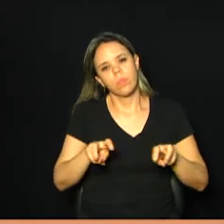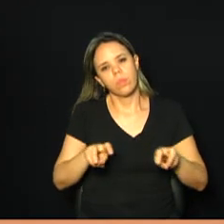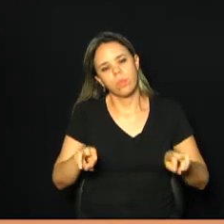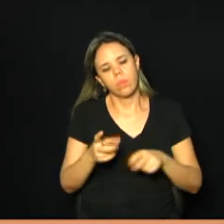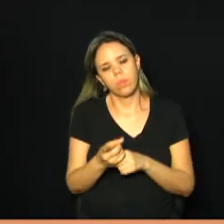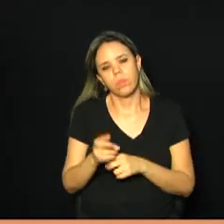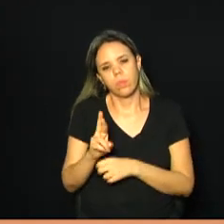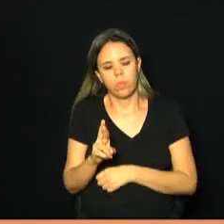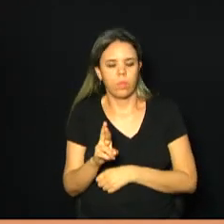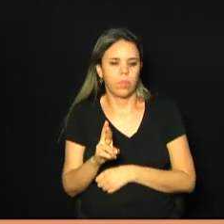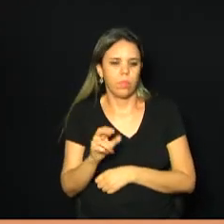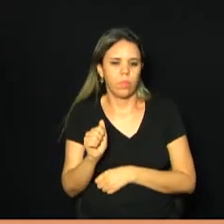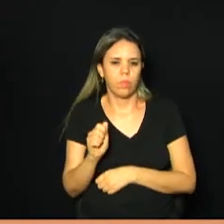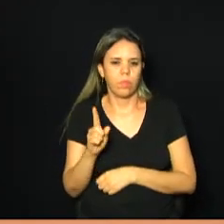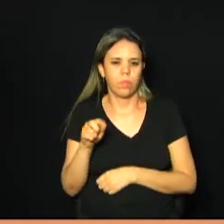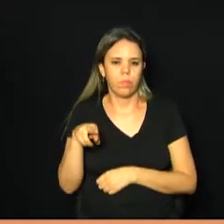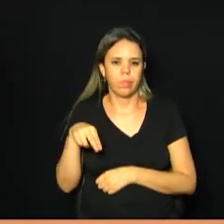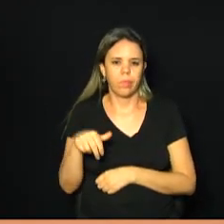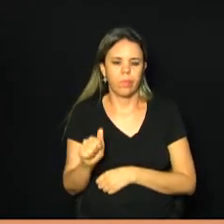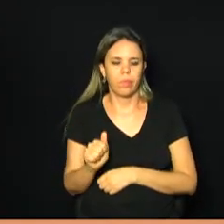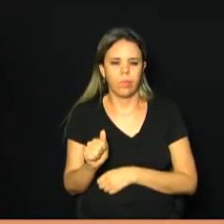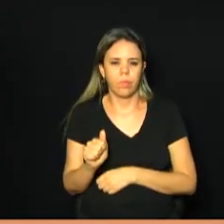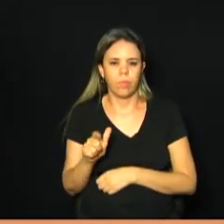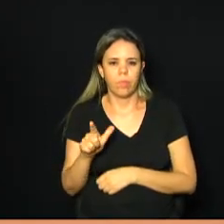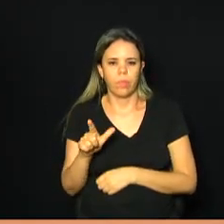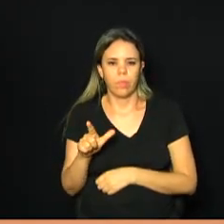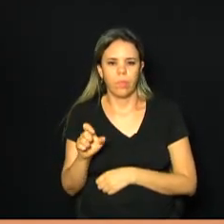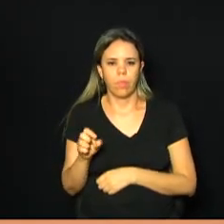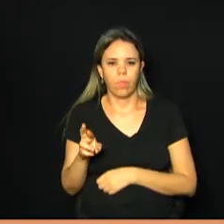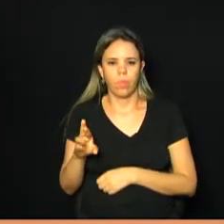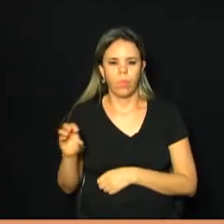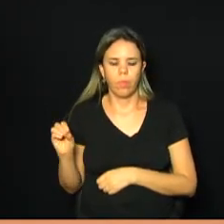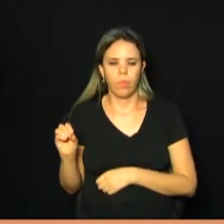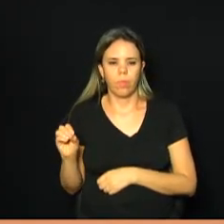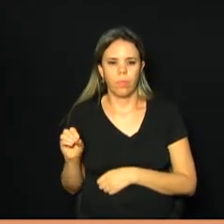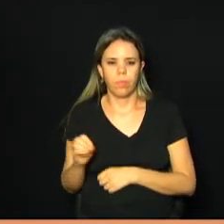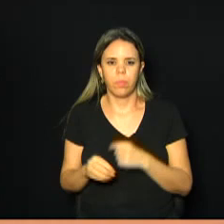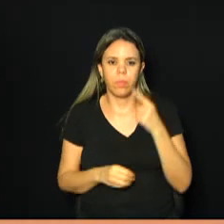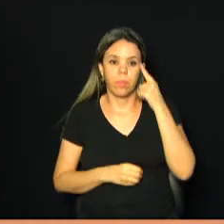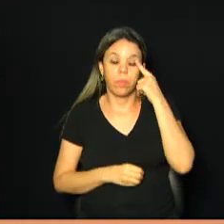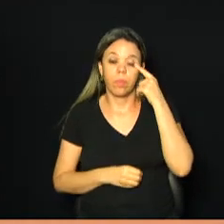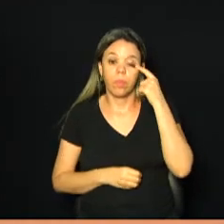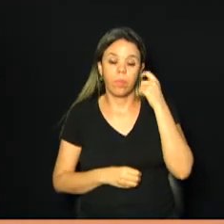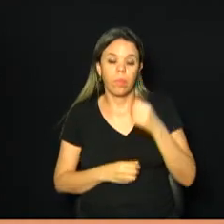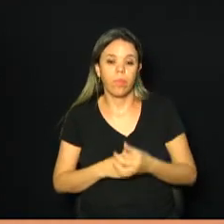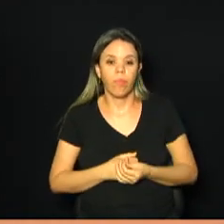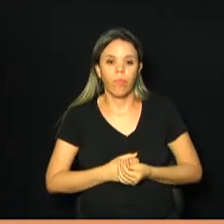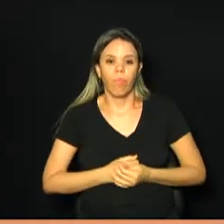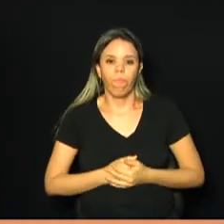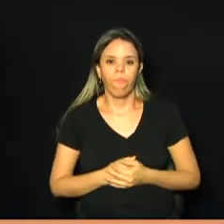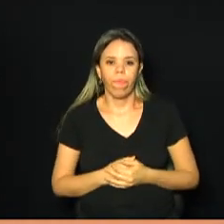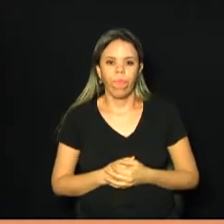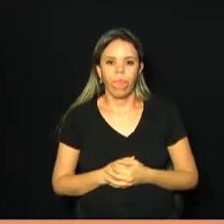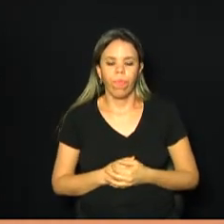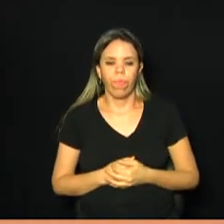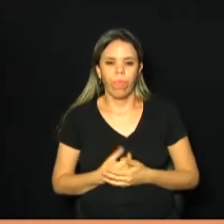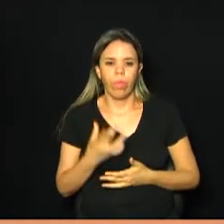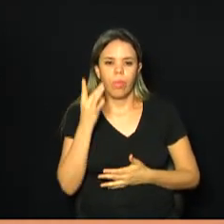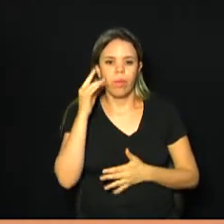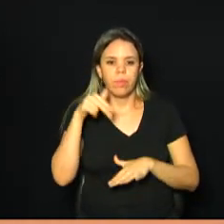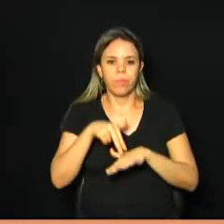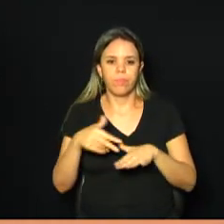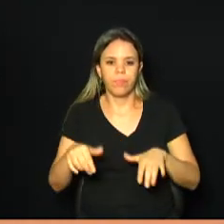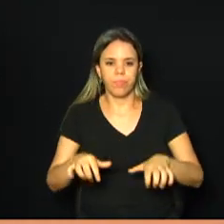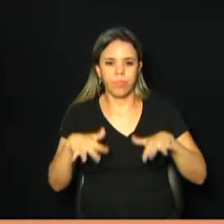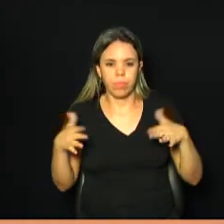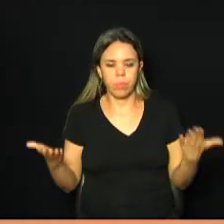doutora Adriana, o doutor Leandro e o Regis Nogueira Santana, que se faz presente aqui no